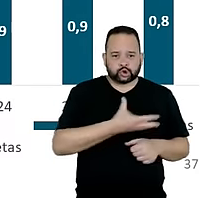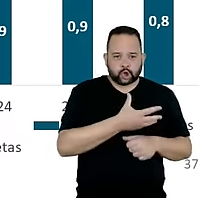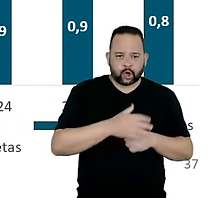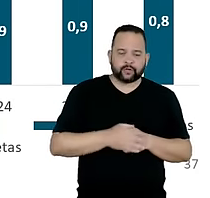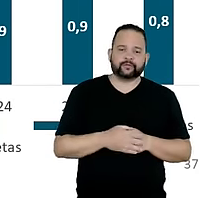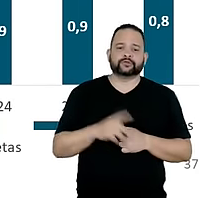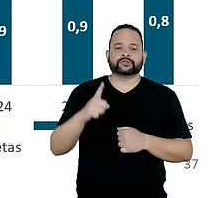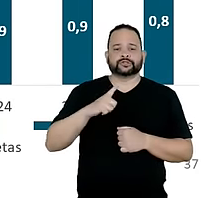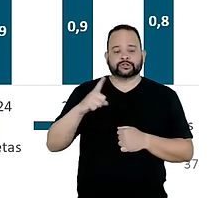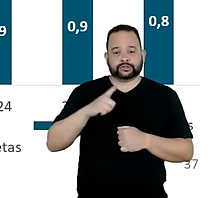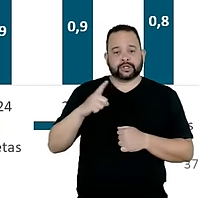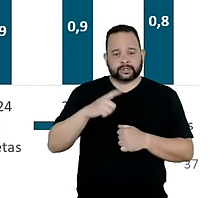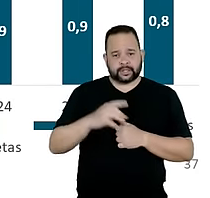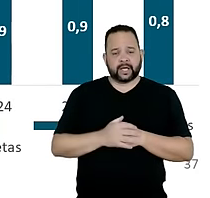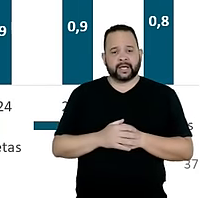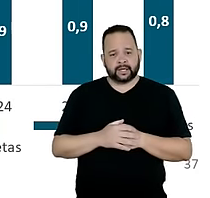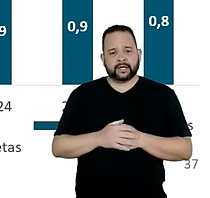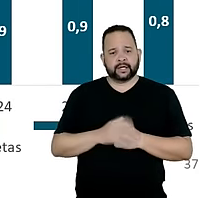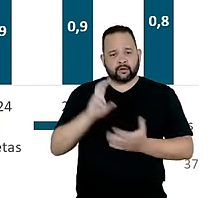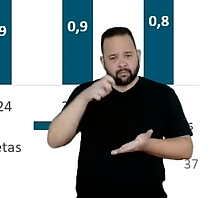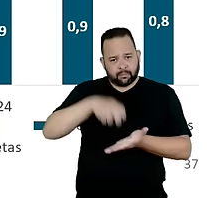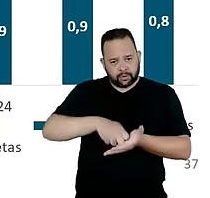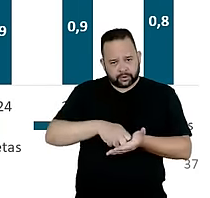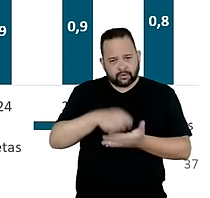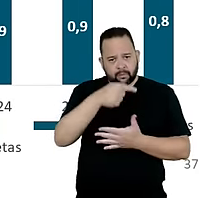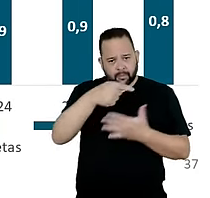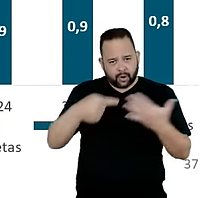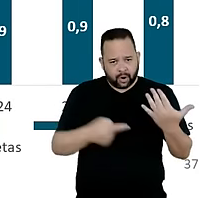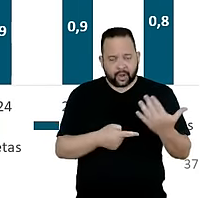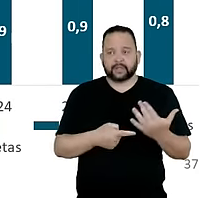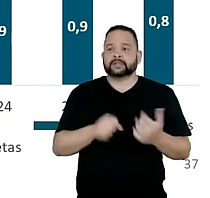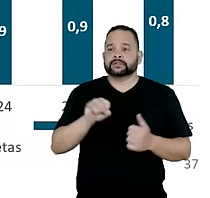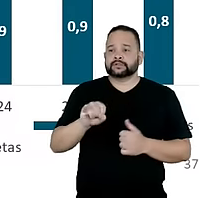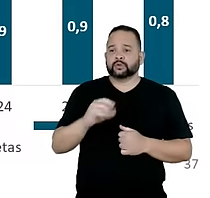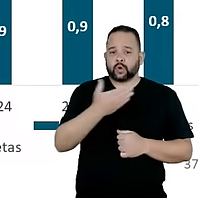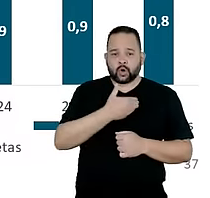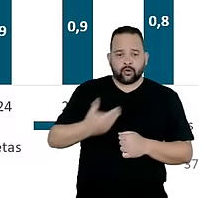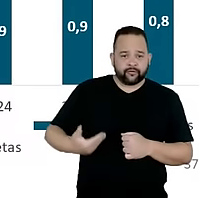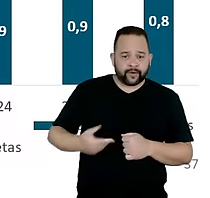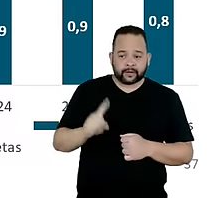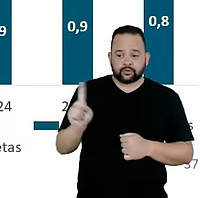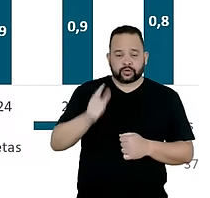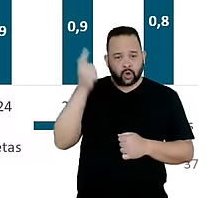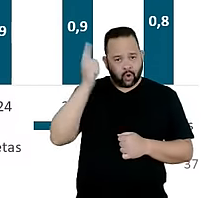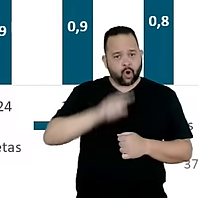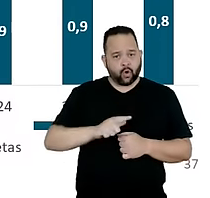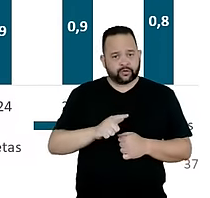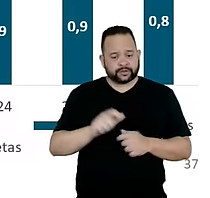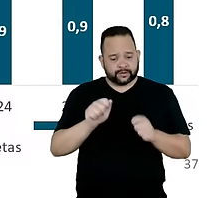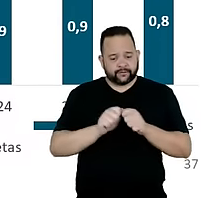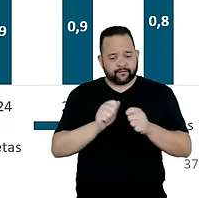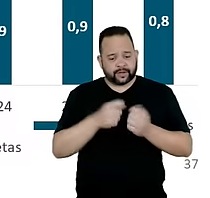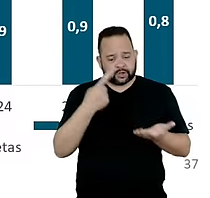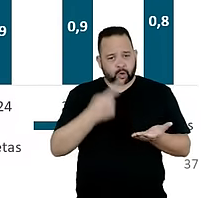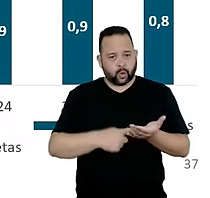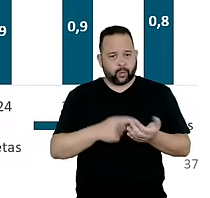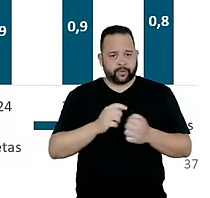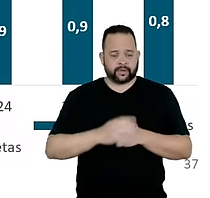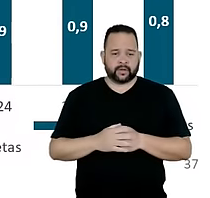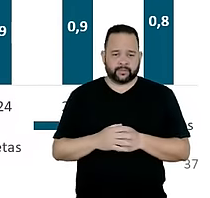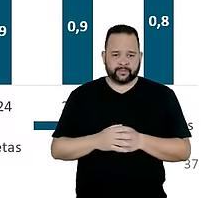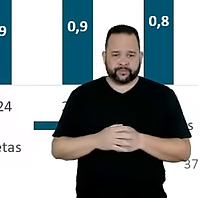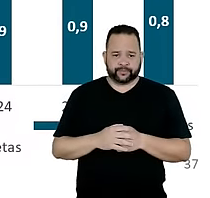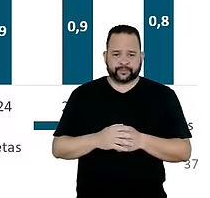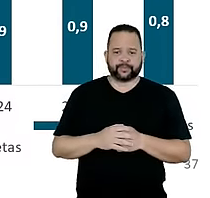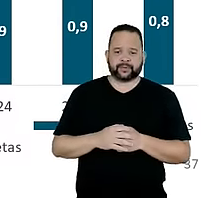de coisas que o Governo deveria fazer caso tenha dificuldade de cumprir como a gente vê aqui o mercado não espera que que o que que o superavit vai